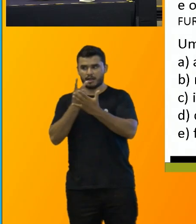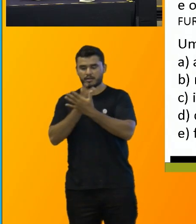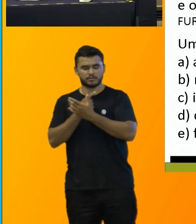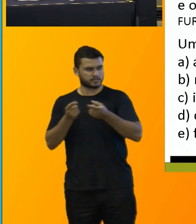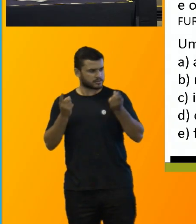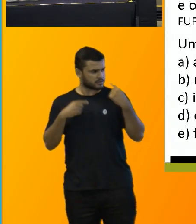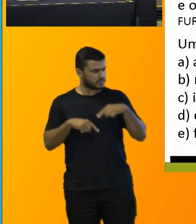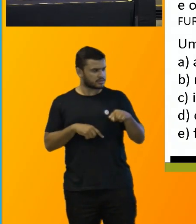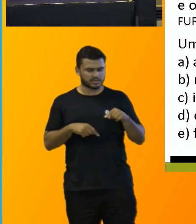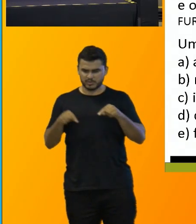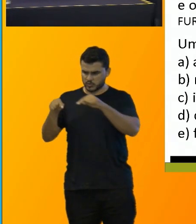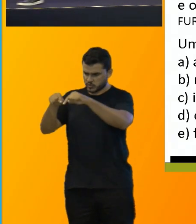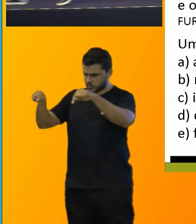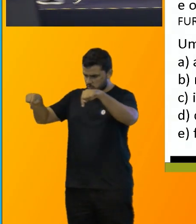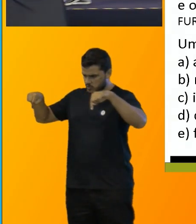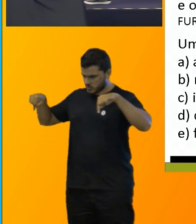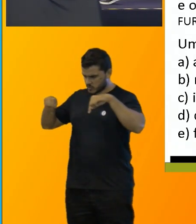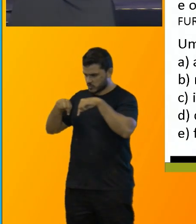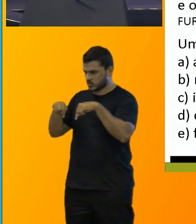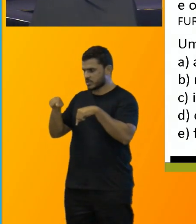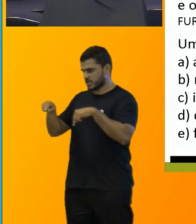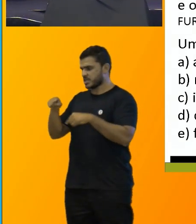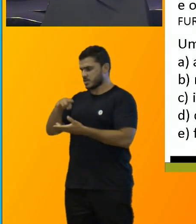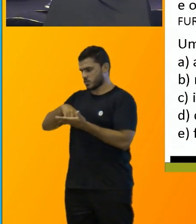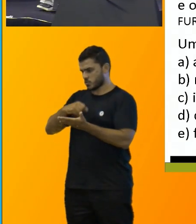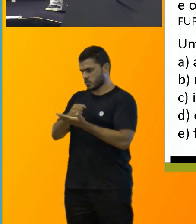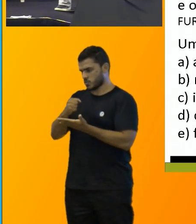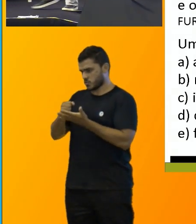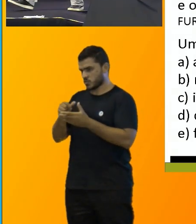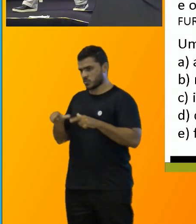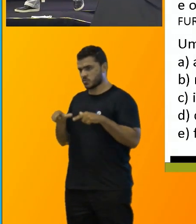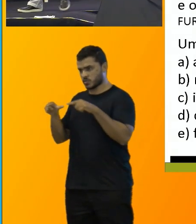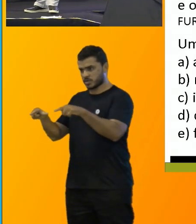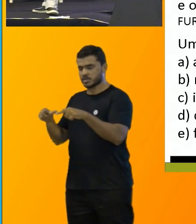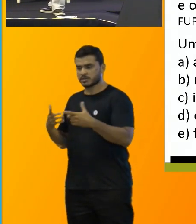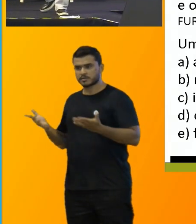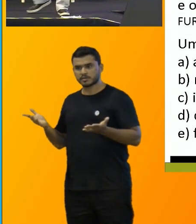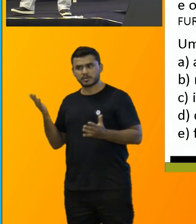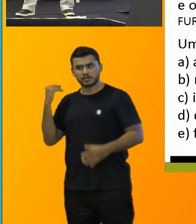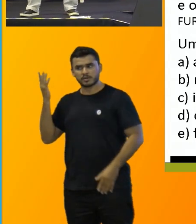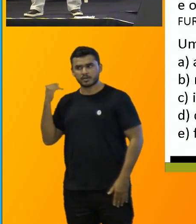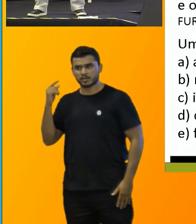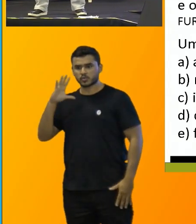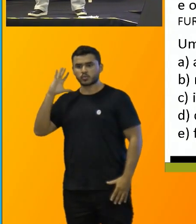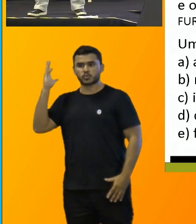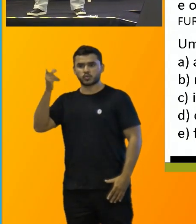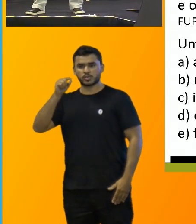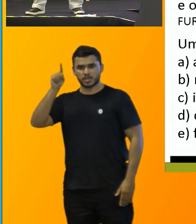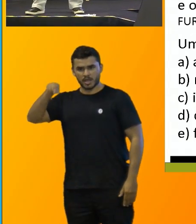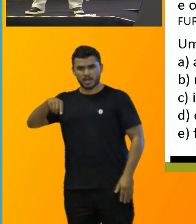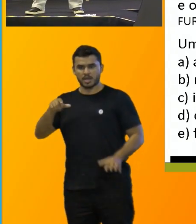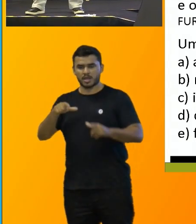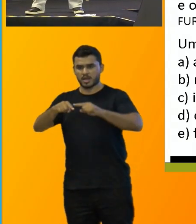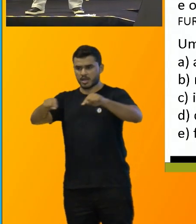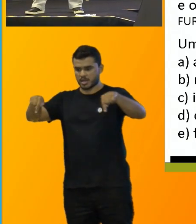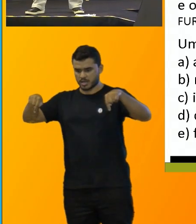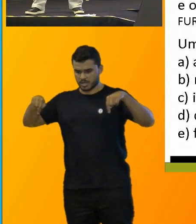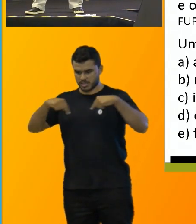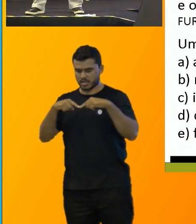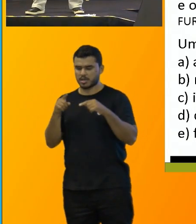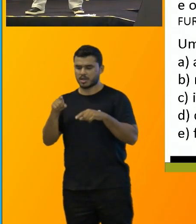fundiário? Será que Getúlio foi um dos caras que acabou com a estrutura latifundiária no Brasil? Você acha que foi